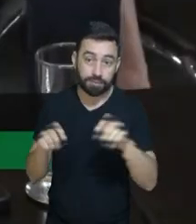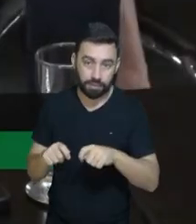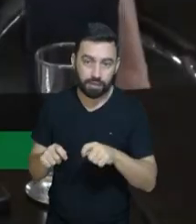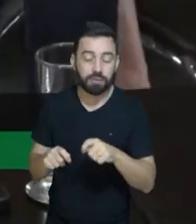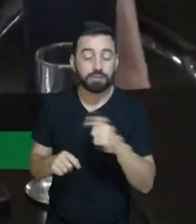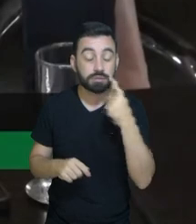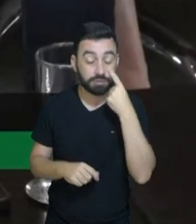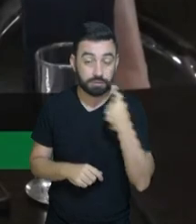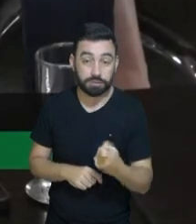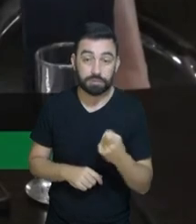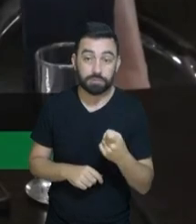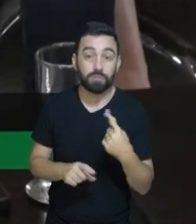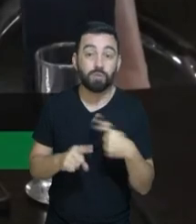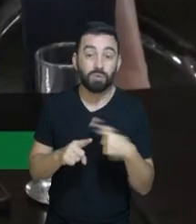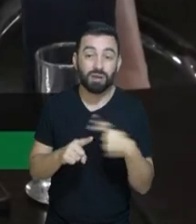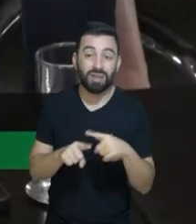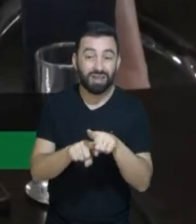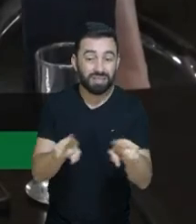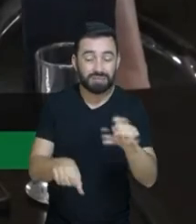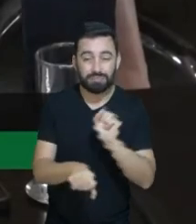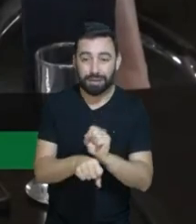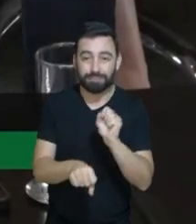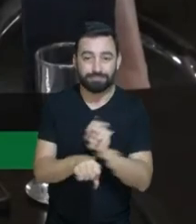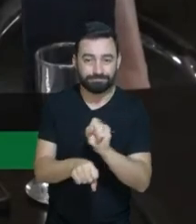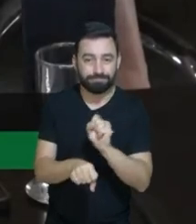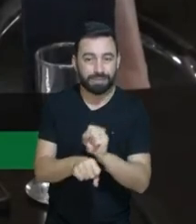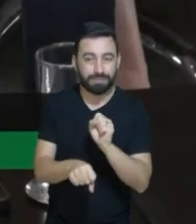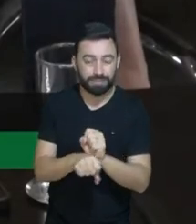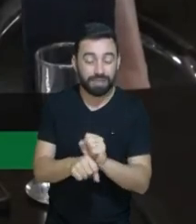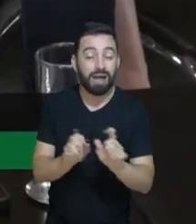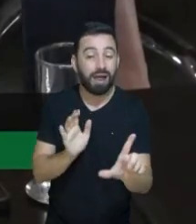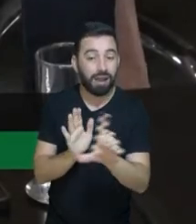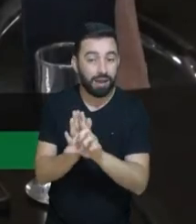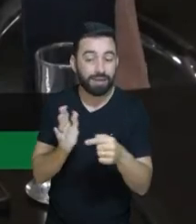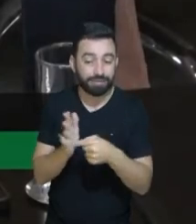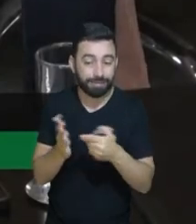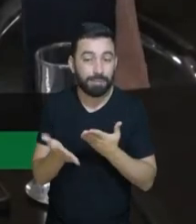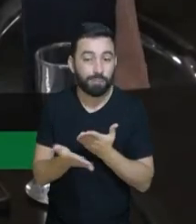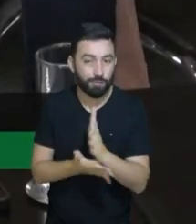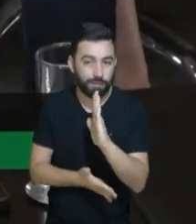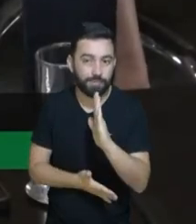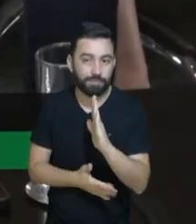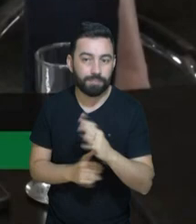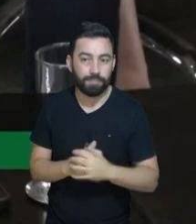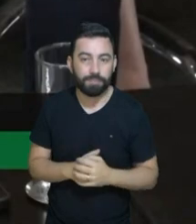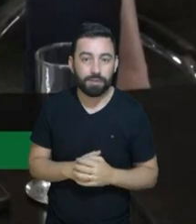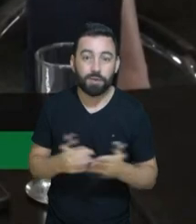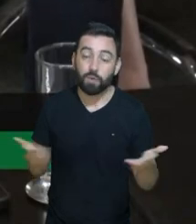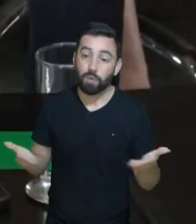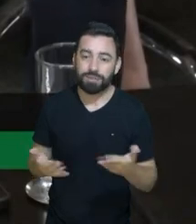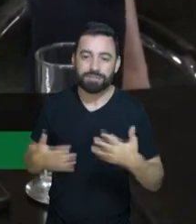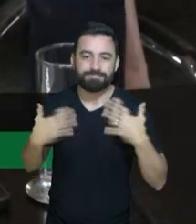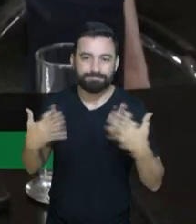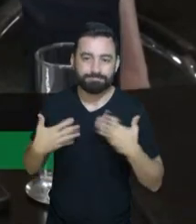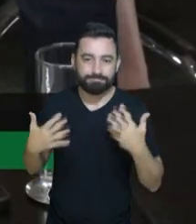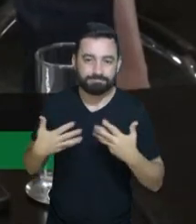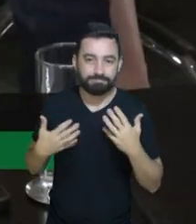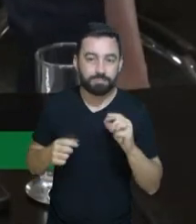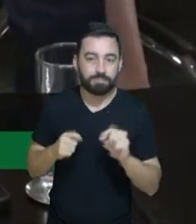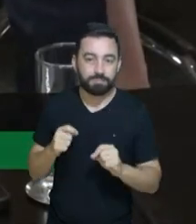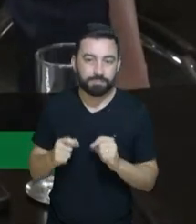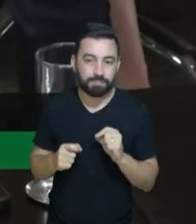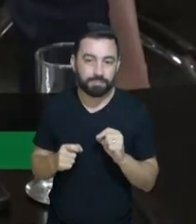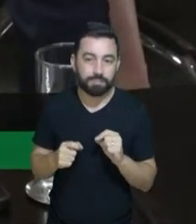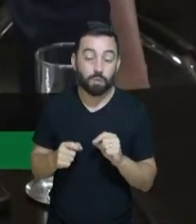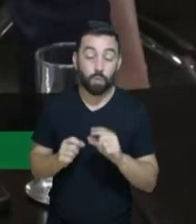seria interessante porque eles esperam muito realmente esta lei Ser aprovada aqui e hoje paraa nossa alegria também o